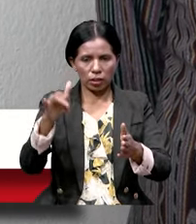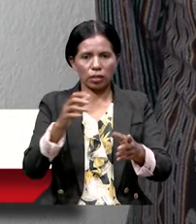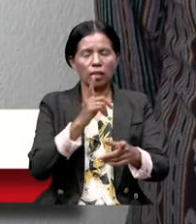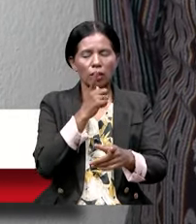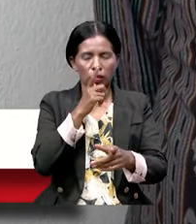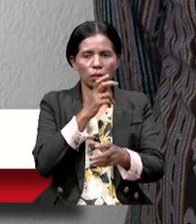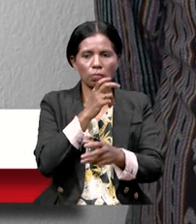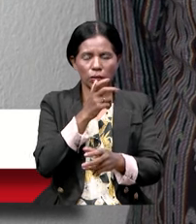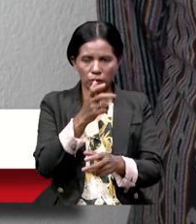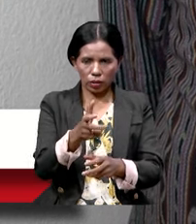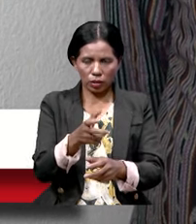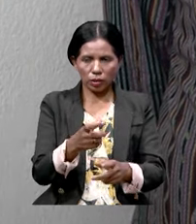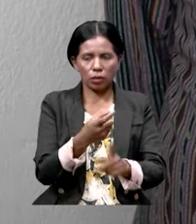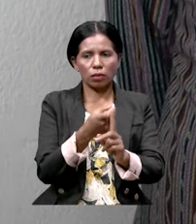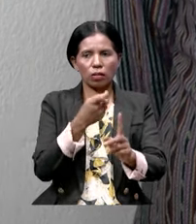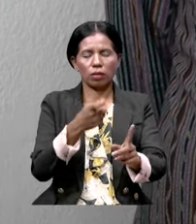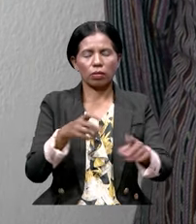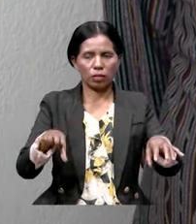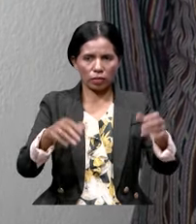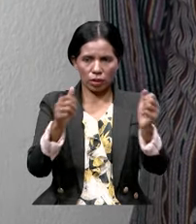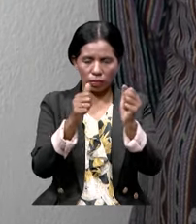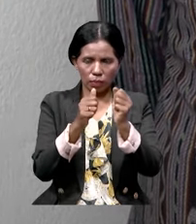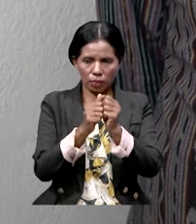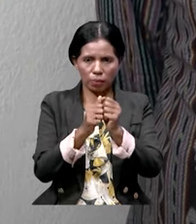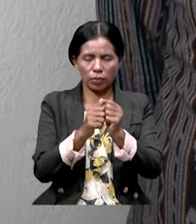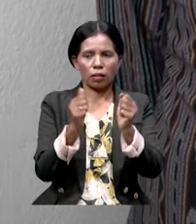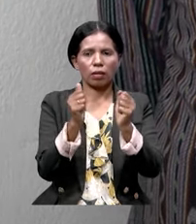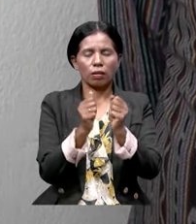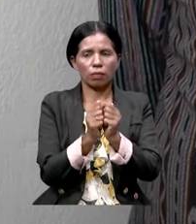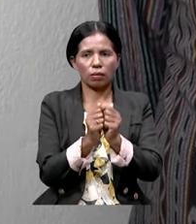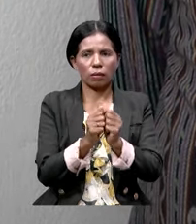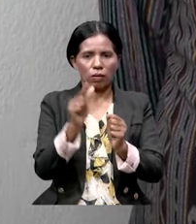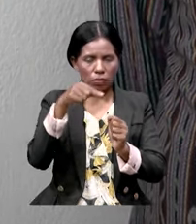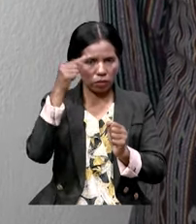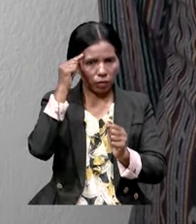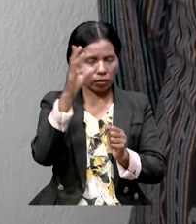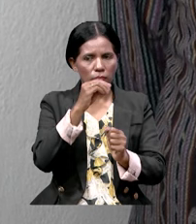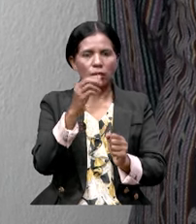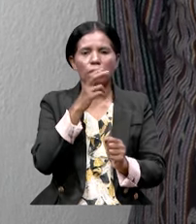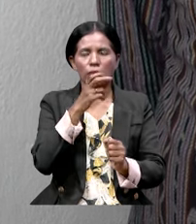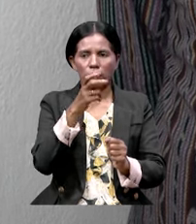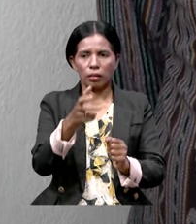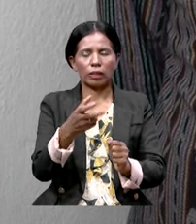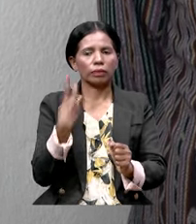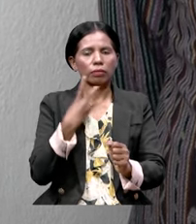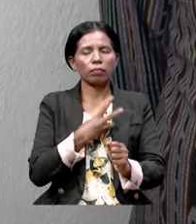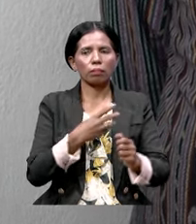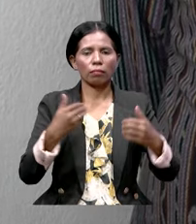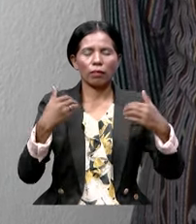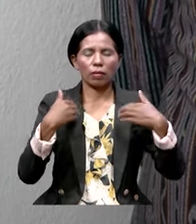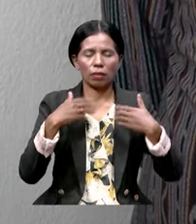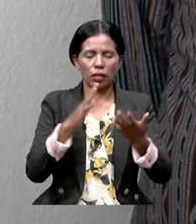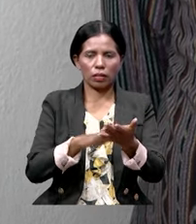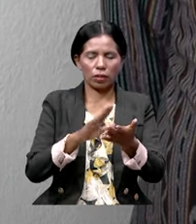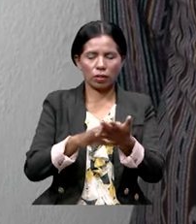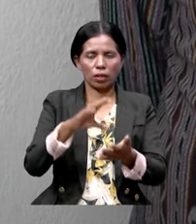português, mas li o sim fordepe e a cooperação ho governo be portuguesa e tamos ia escola café e